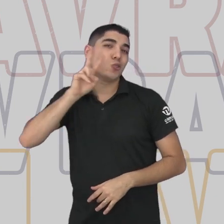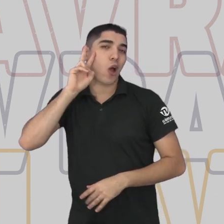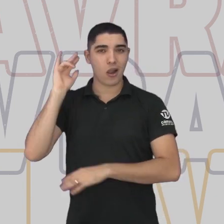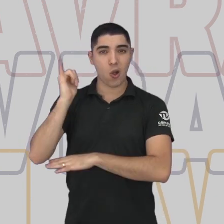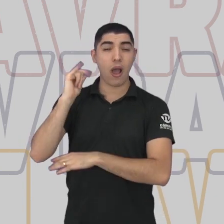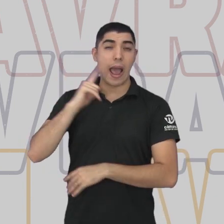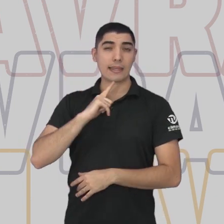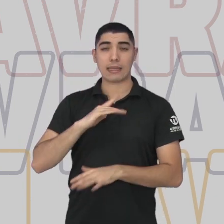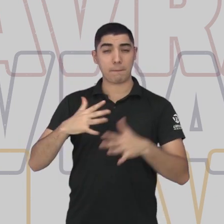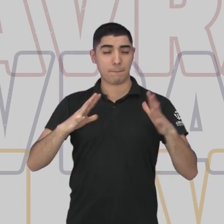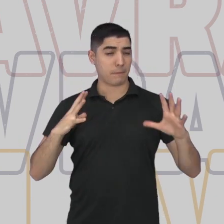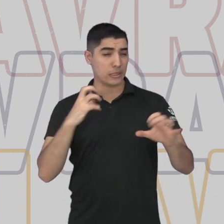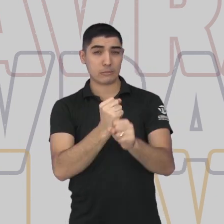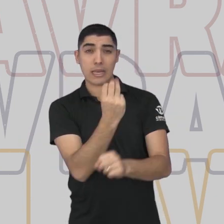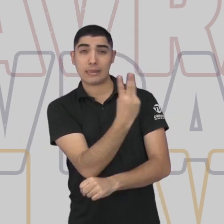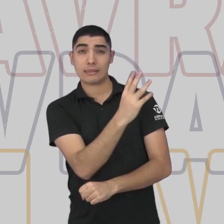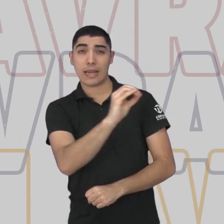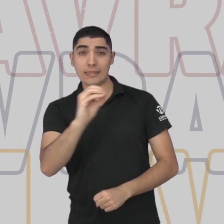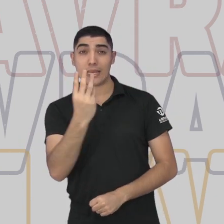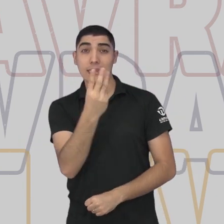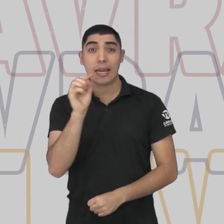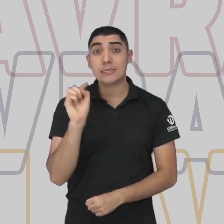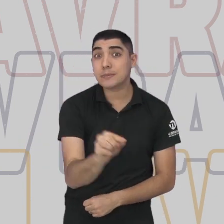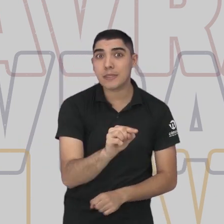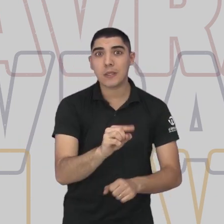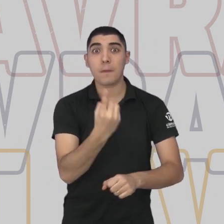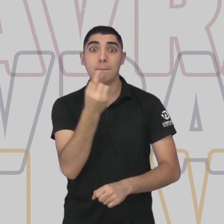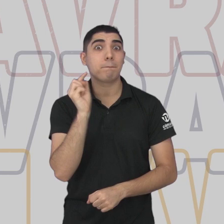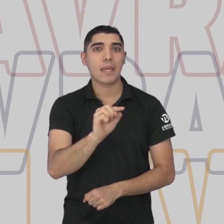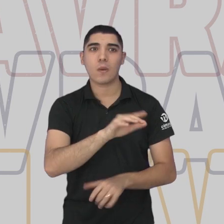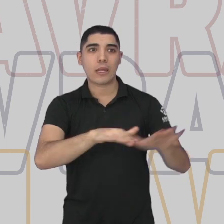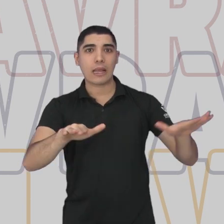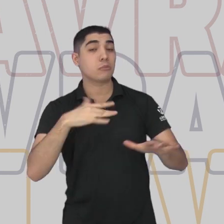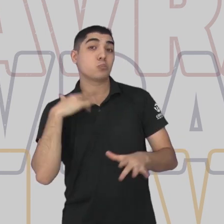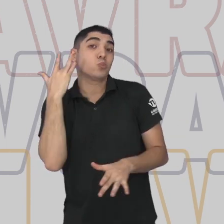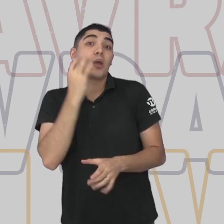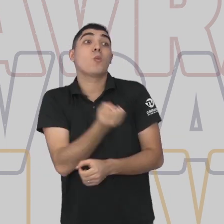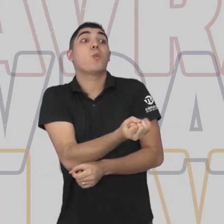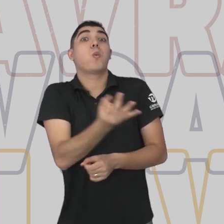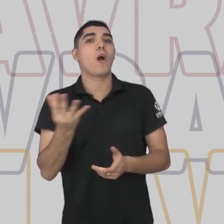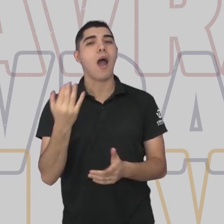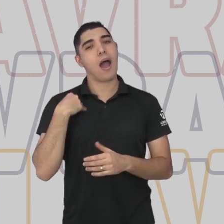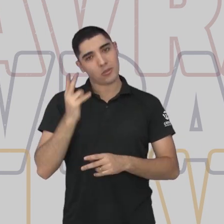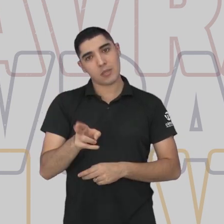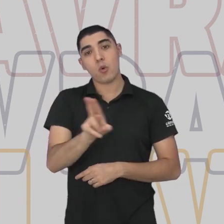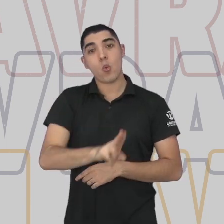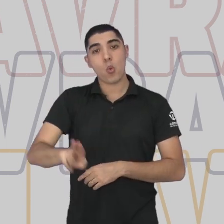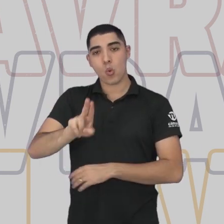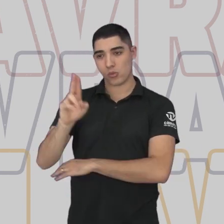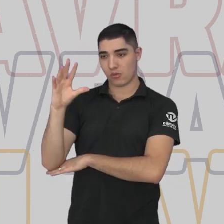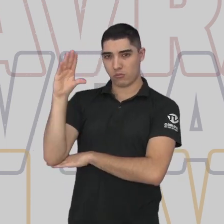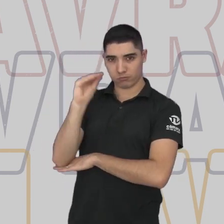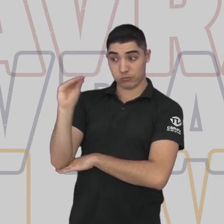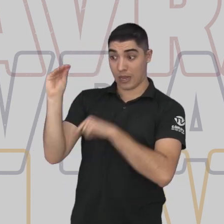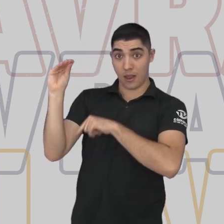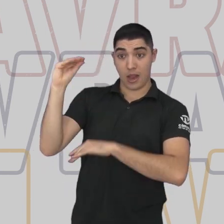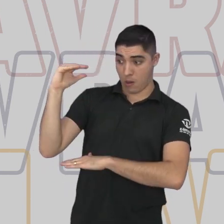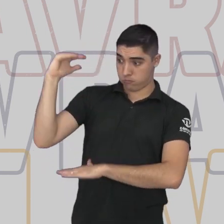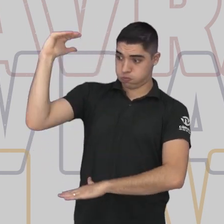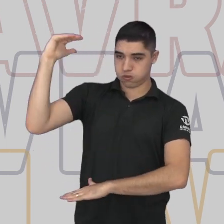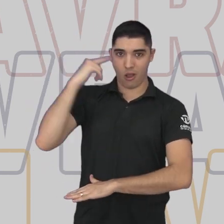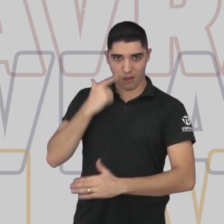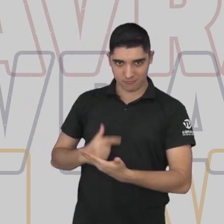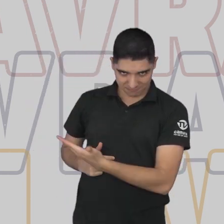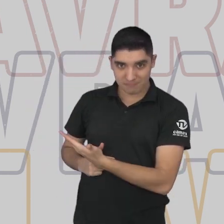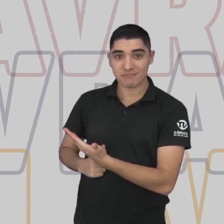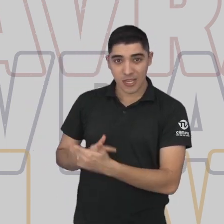a história, tem 300 crianças, 3.000 crianças, 1.000. Então, eu não sei quantas crianças vão ter. Então, eu uso um material grande